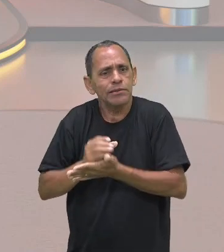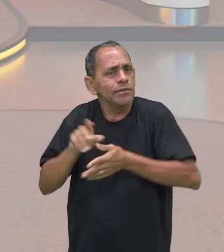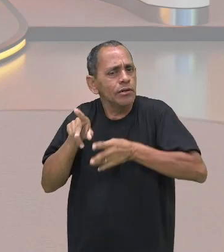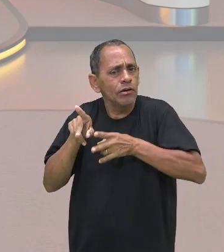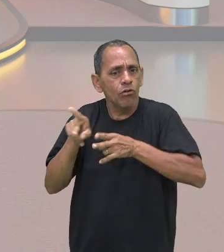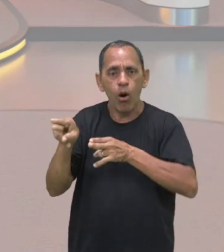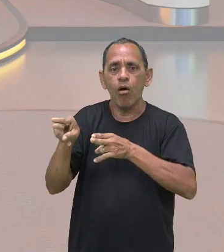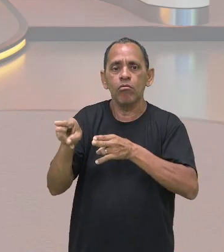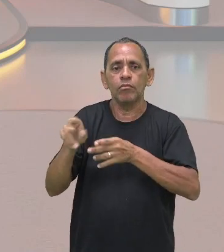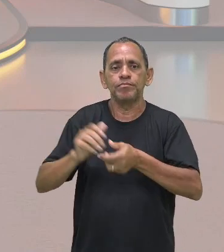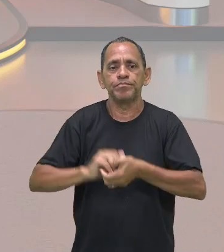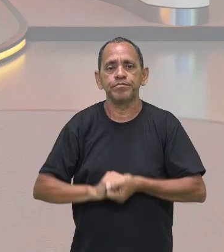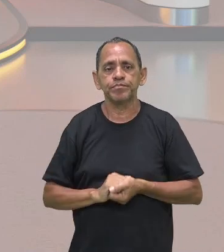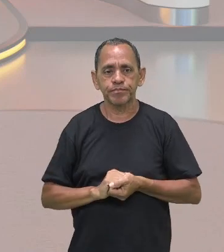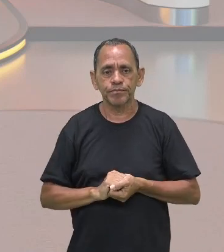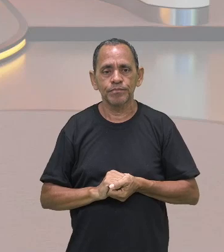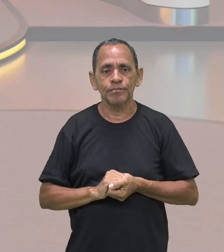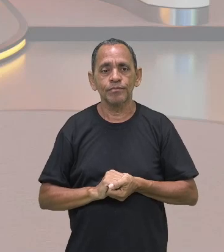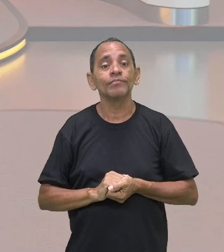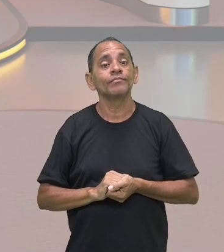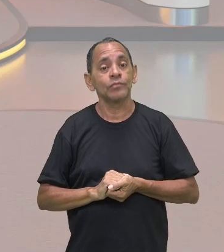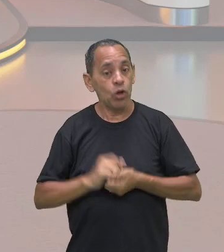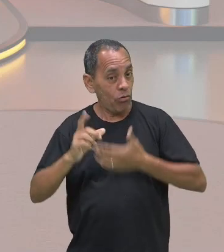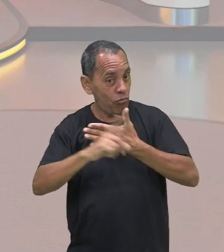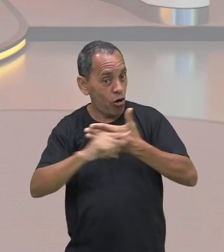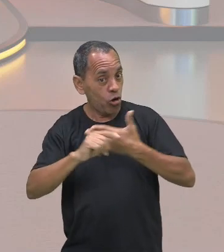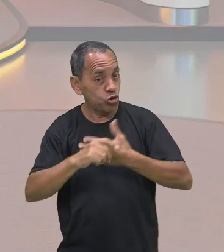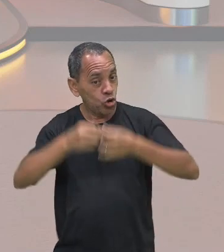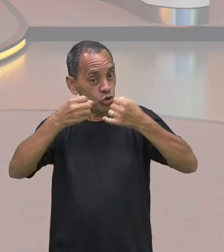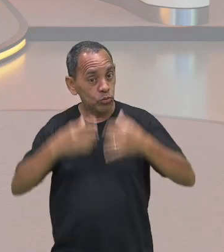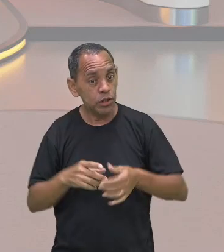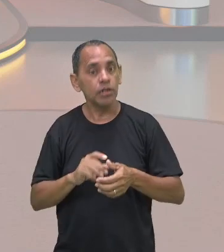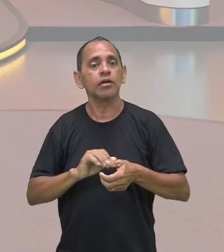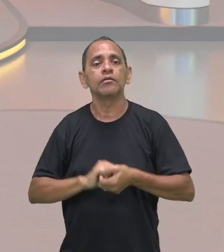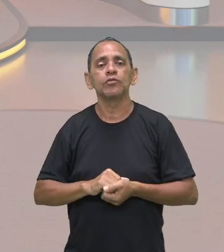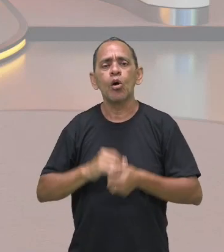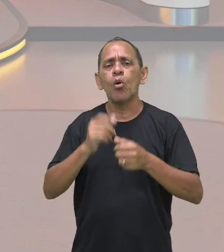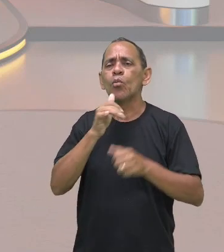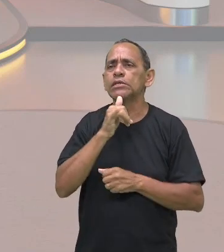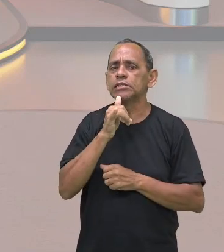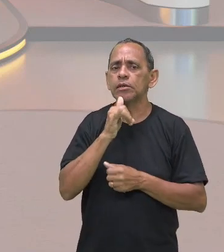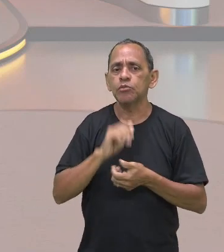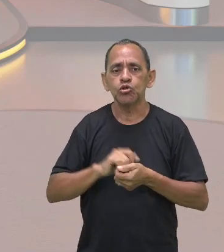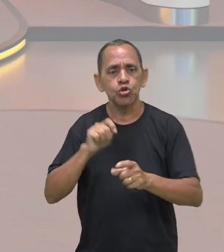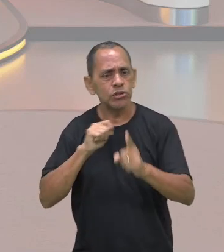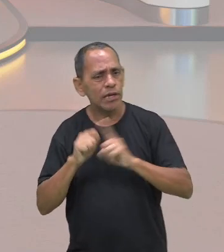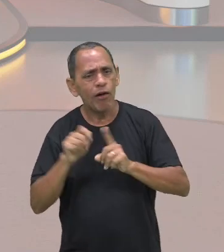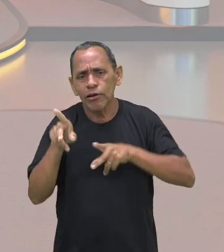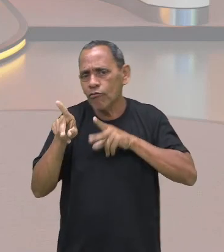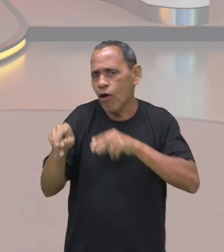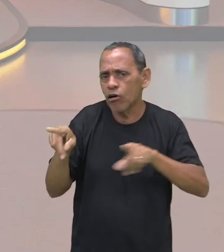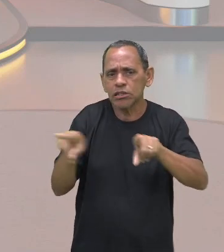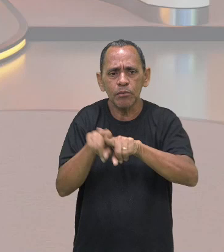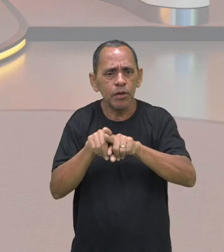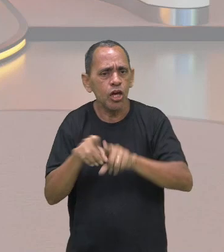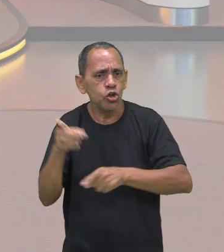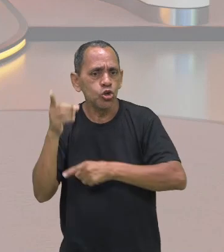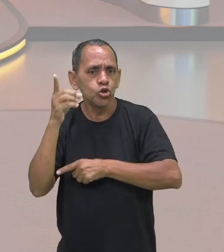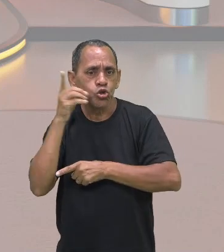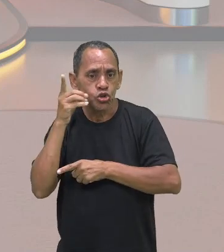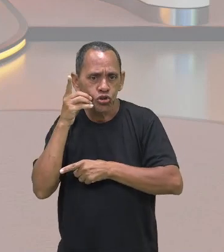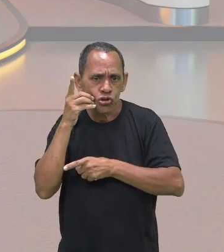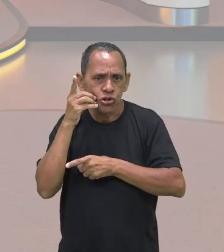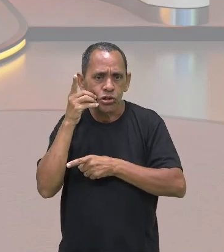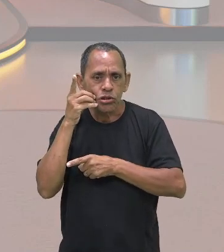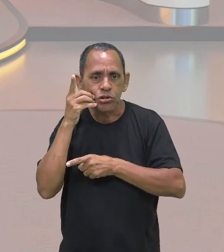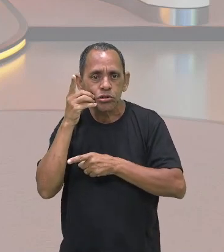mesma. Caio Prado Júnior diz, por exemplo, que no social é a mesma coisa dos dias